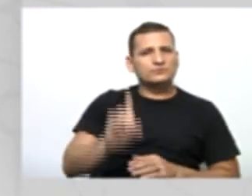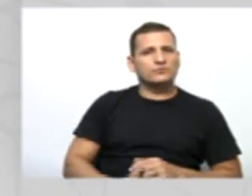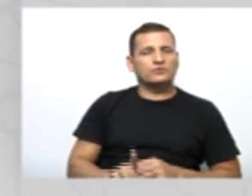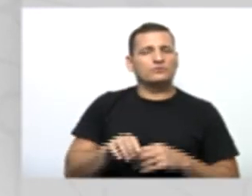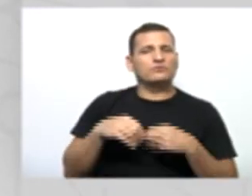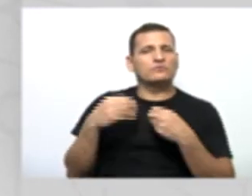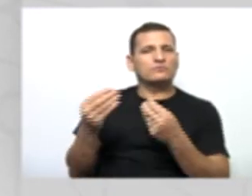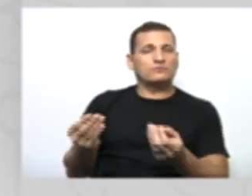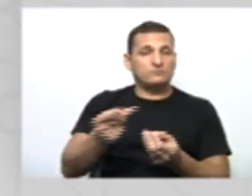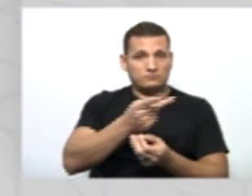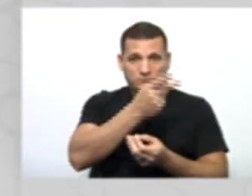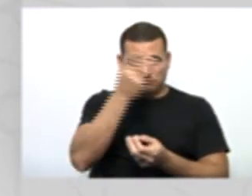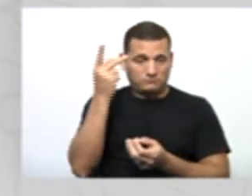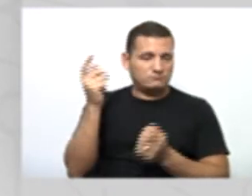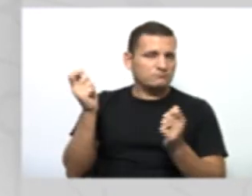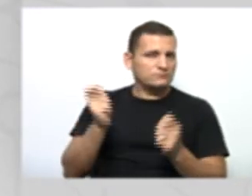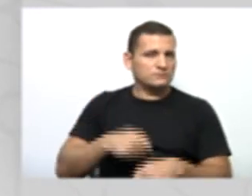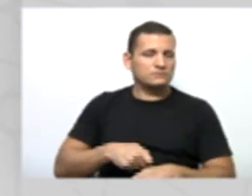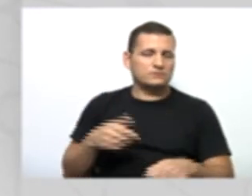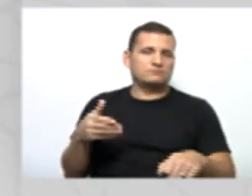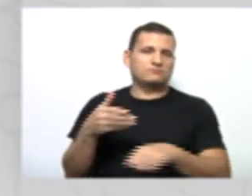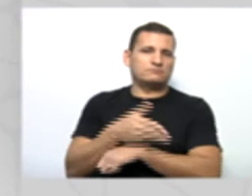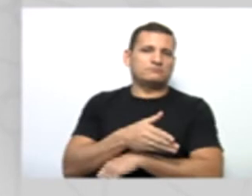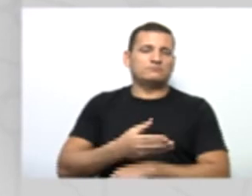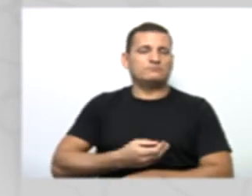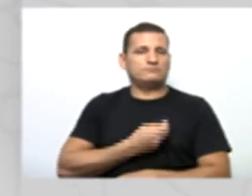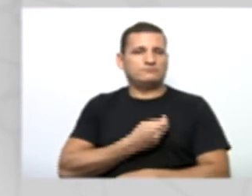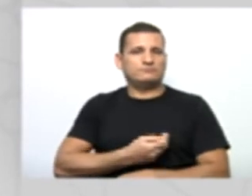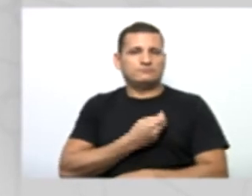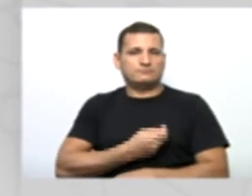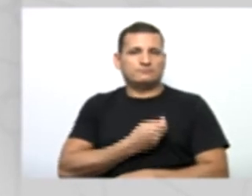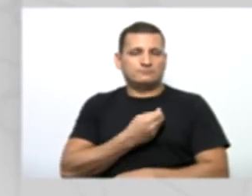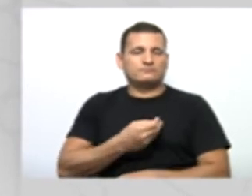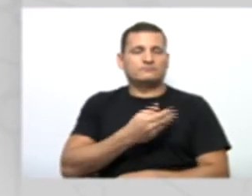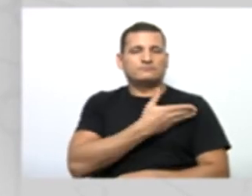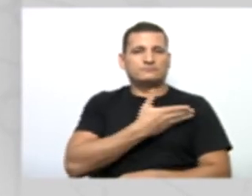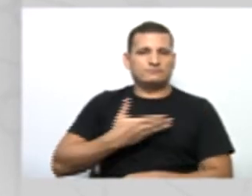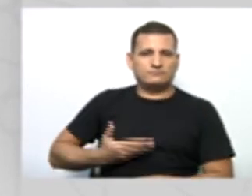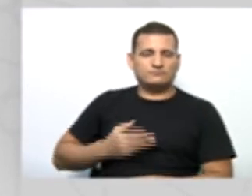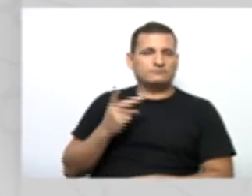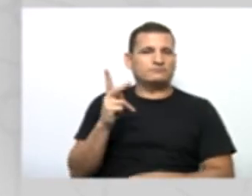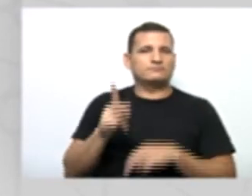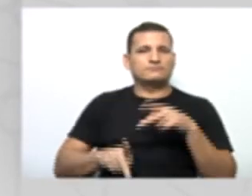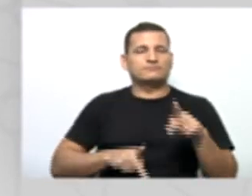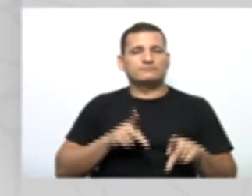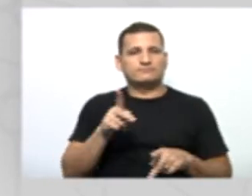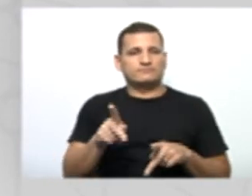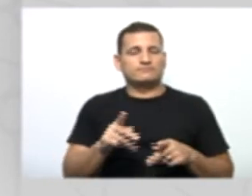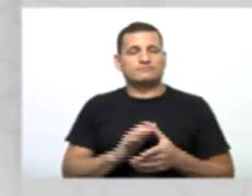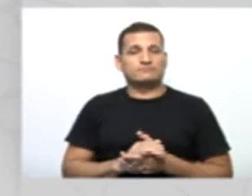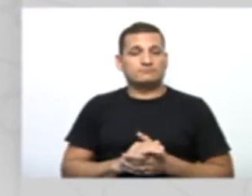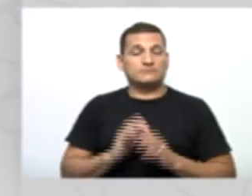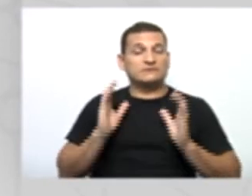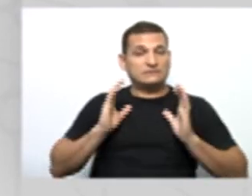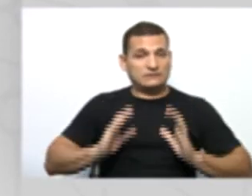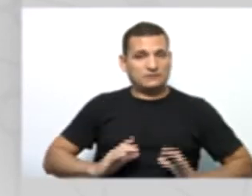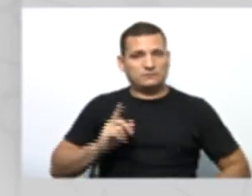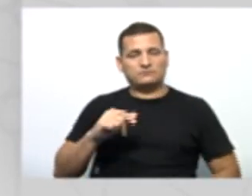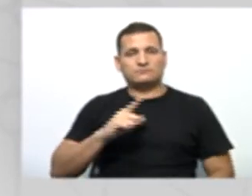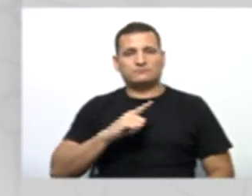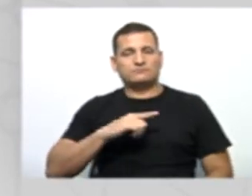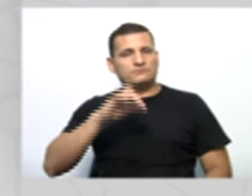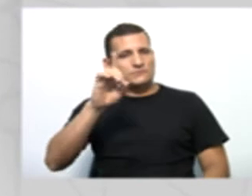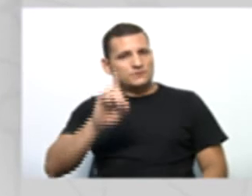possibilidade de participar ativamente da vida e do governo de seu povo. Ser cidadão é ter